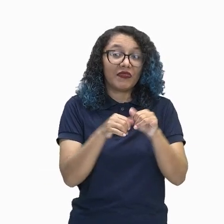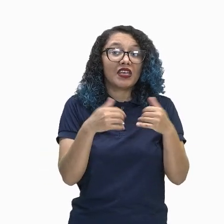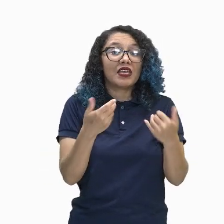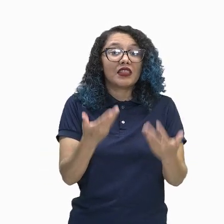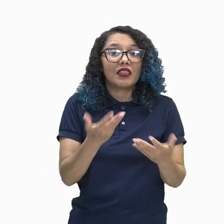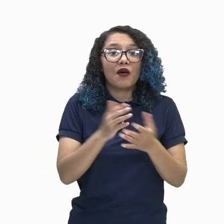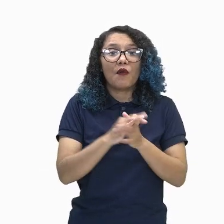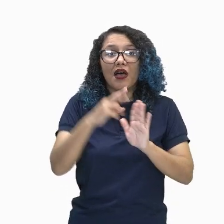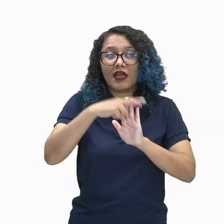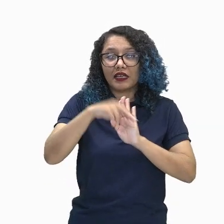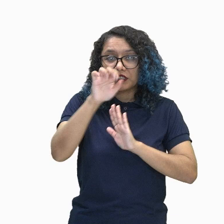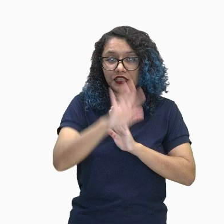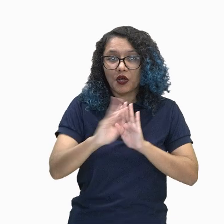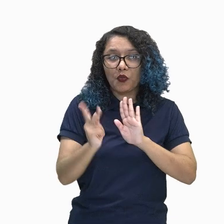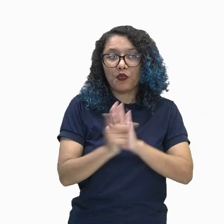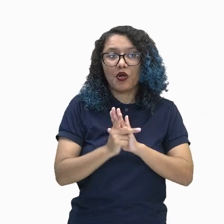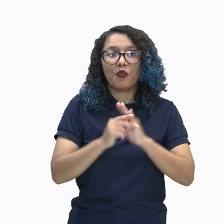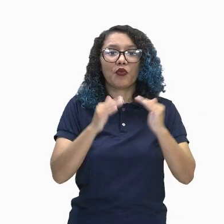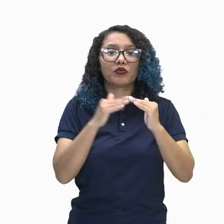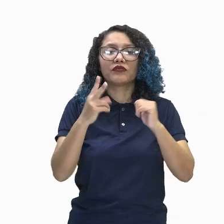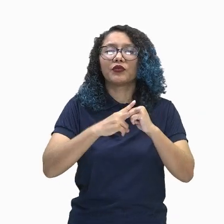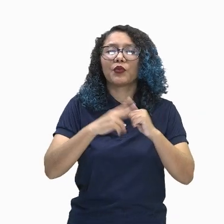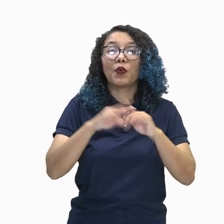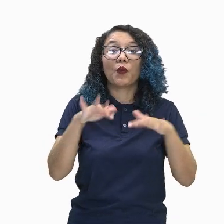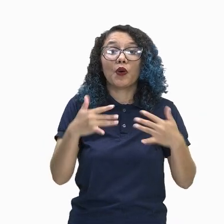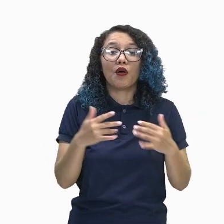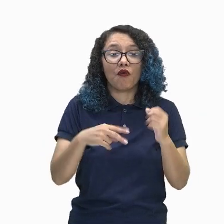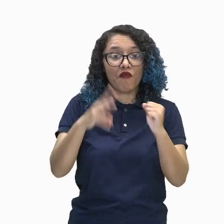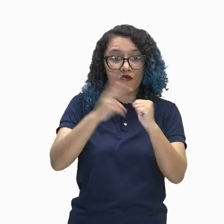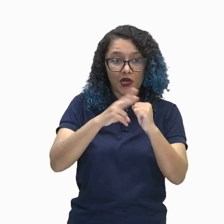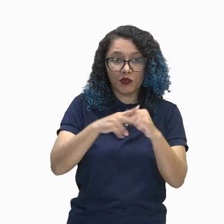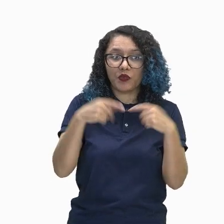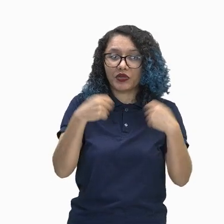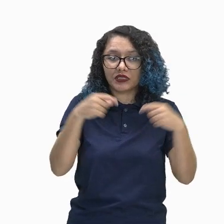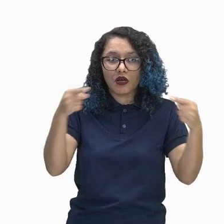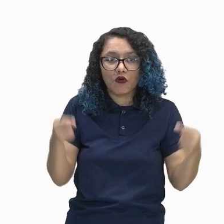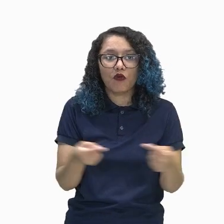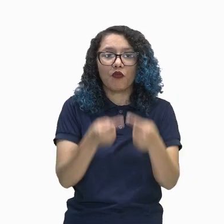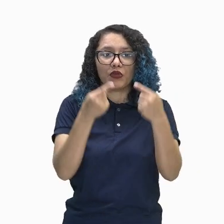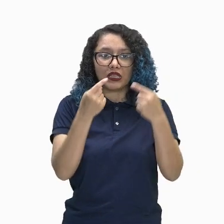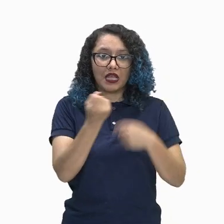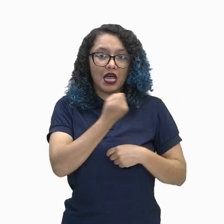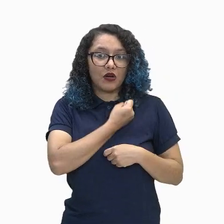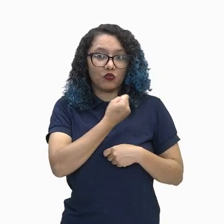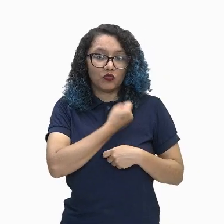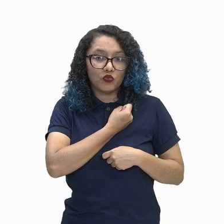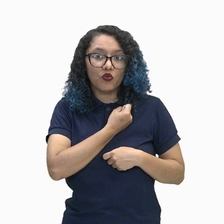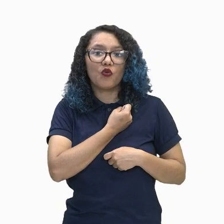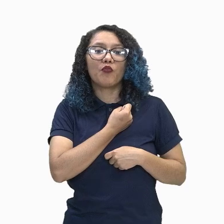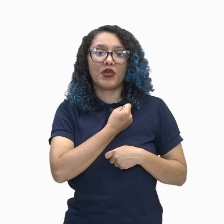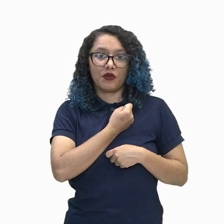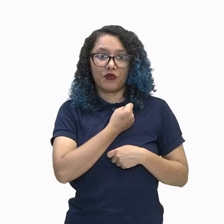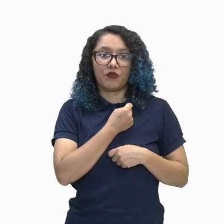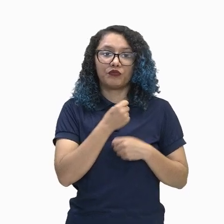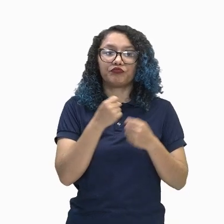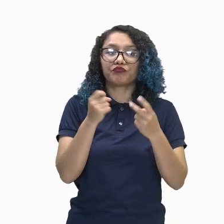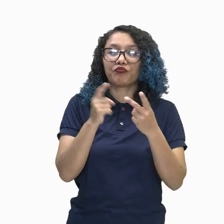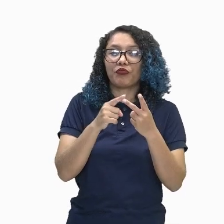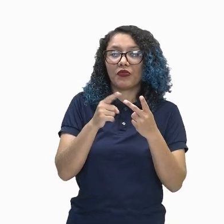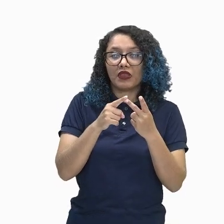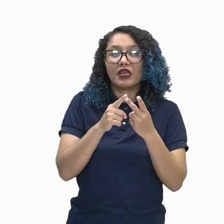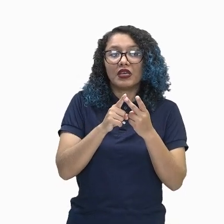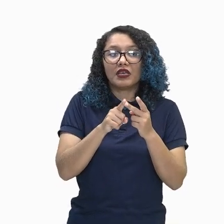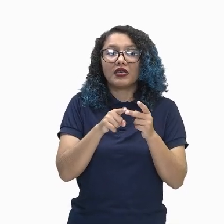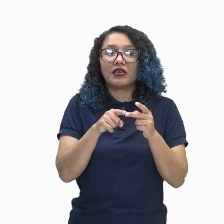da concordância verbal? O verbo concorda em número e pessoa com o sujeito da